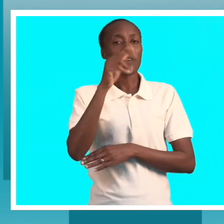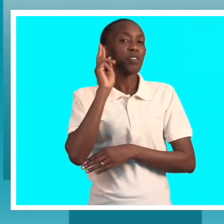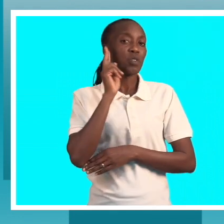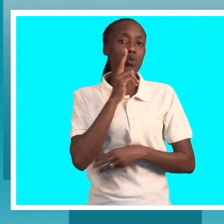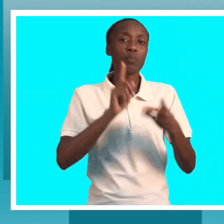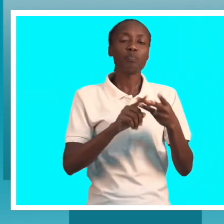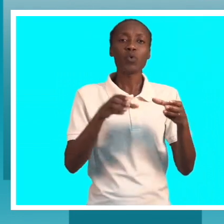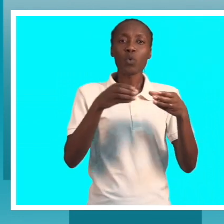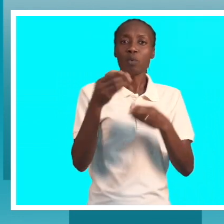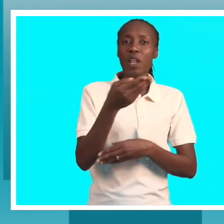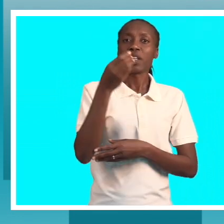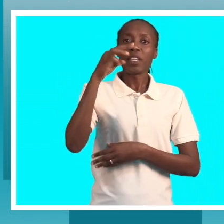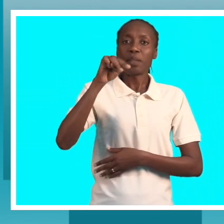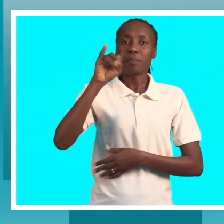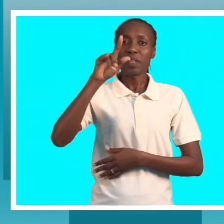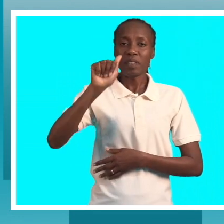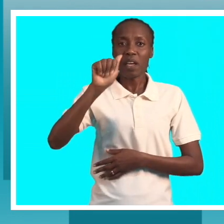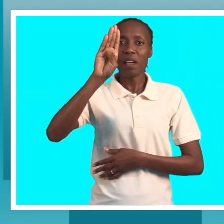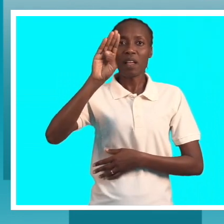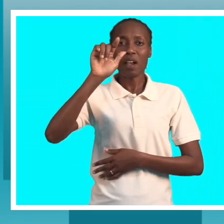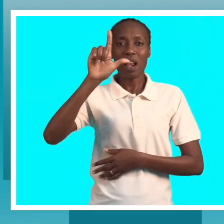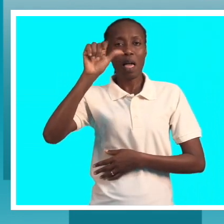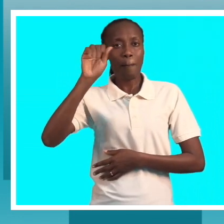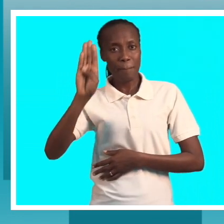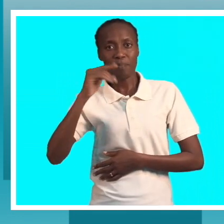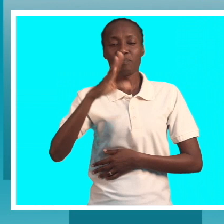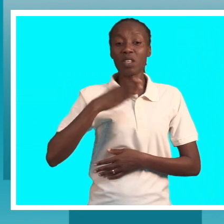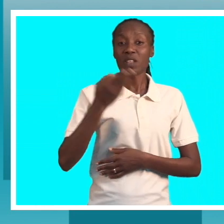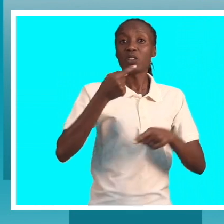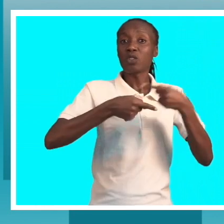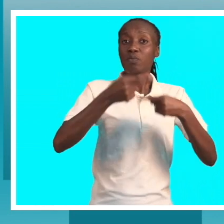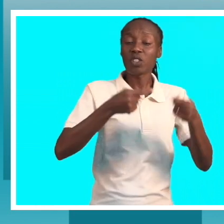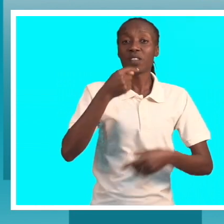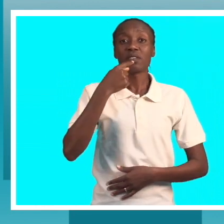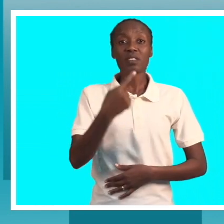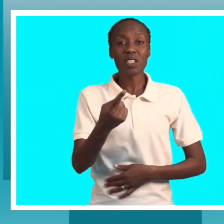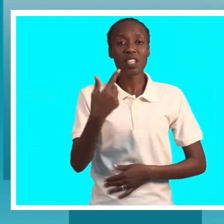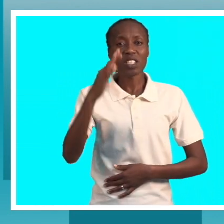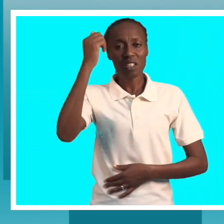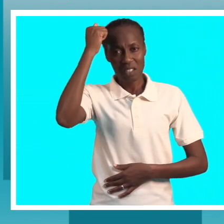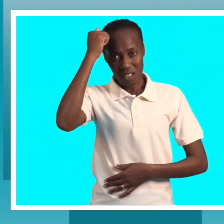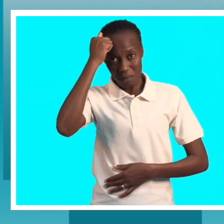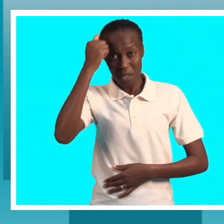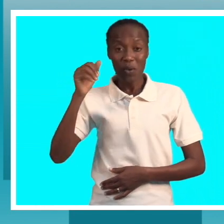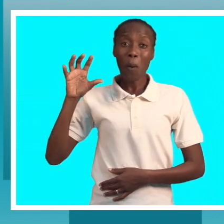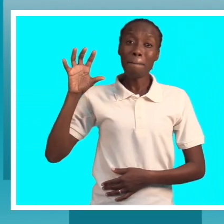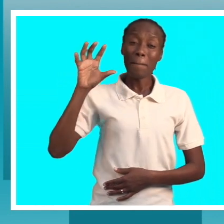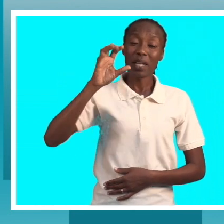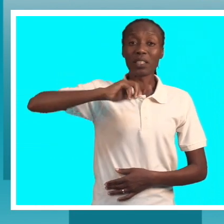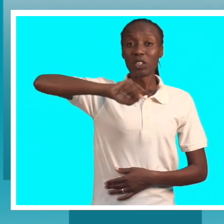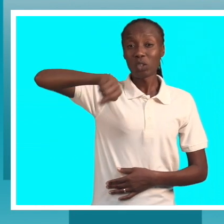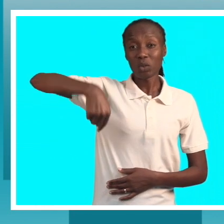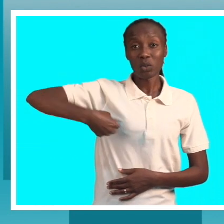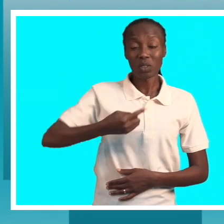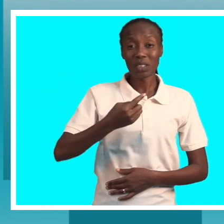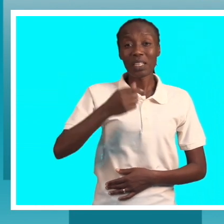agradecer a TV Surdo, a Media Lab e a todos os colaboradores por esse projeto. Dizer que